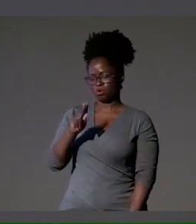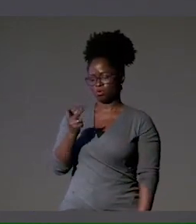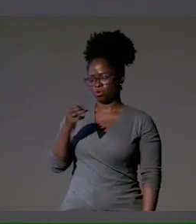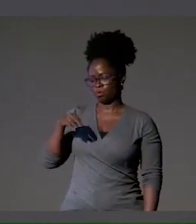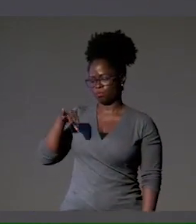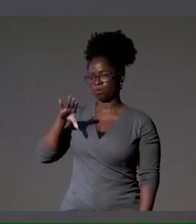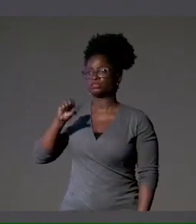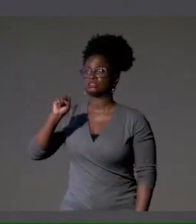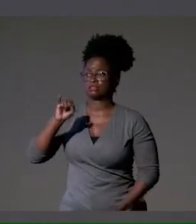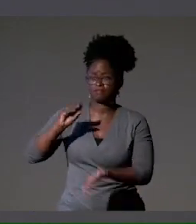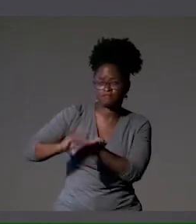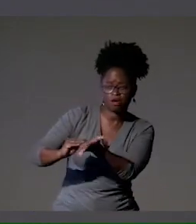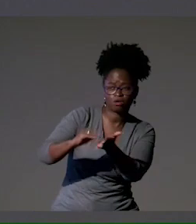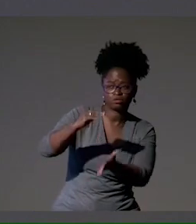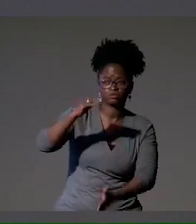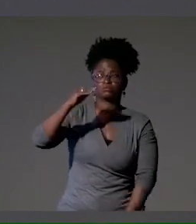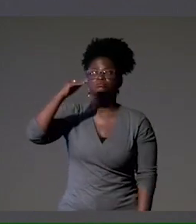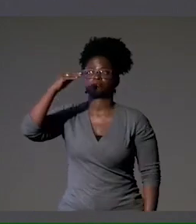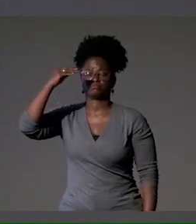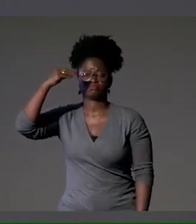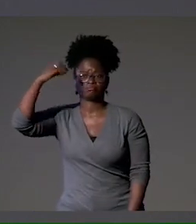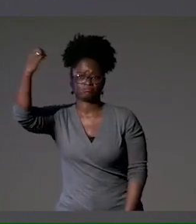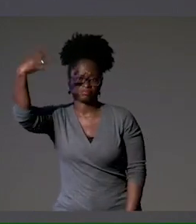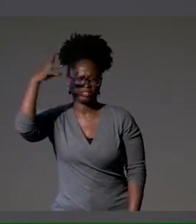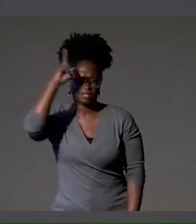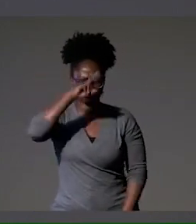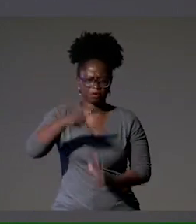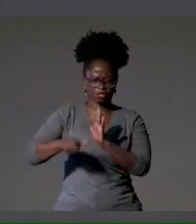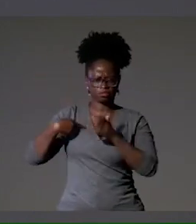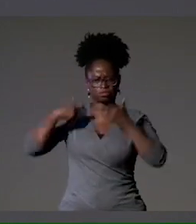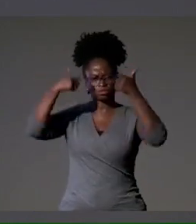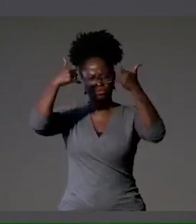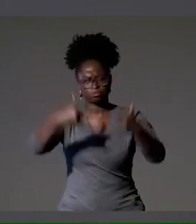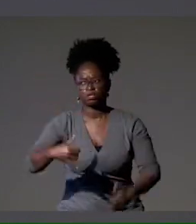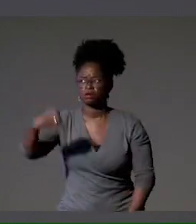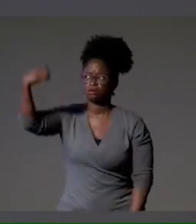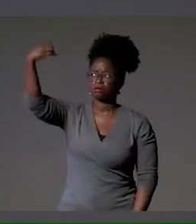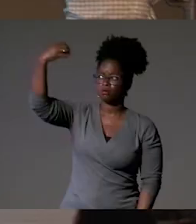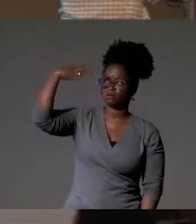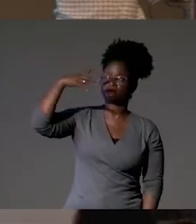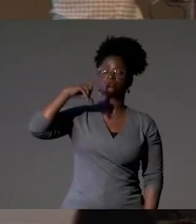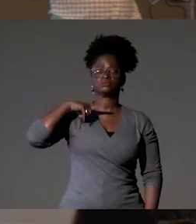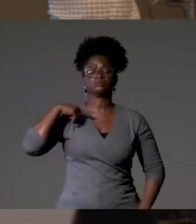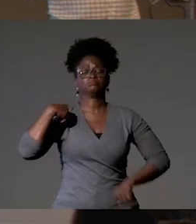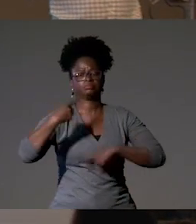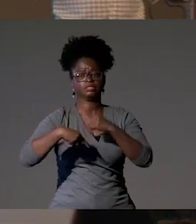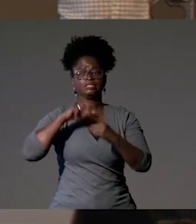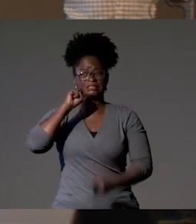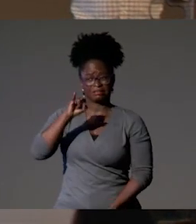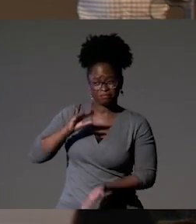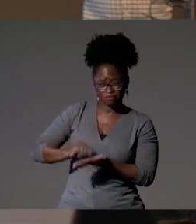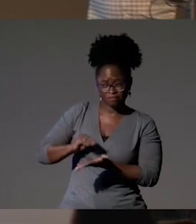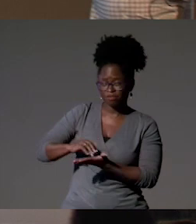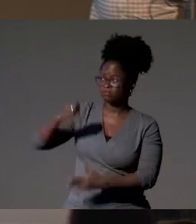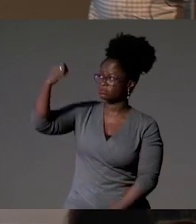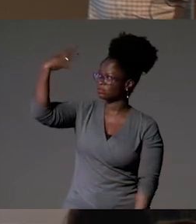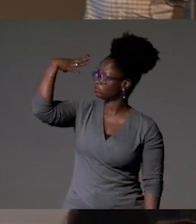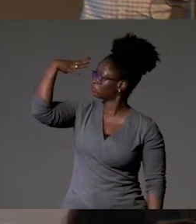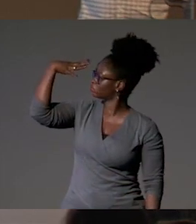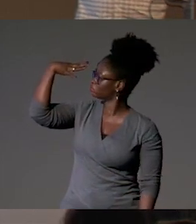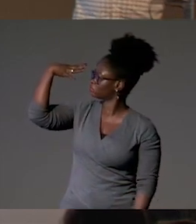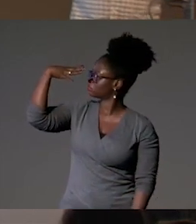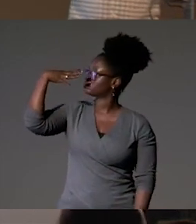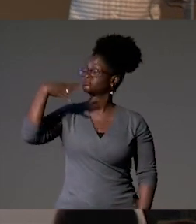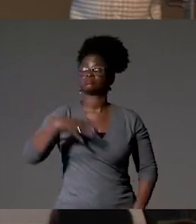na ausência da luz. Lembra que eu falei para vocês que a luz, em geral, é o que organiza o nosso ritmo circadiano. Na ausência da luz,